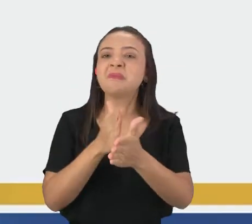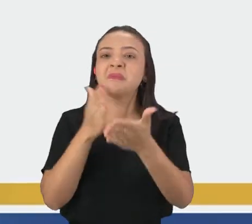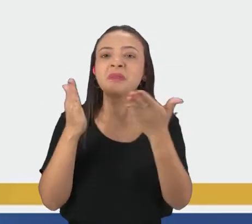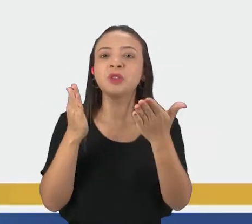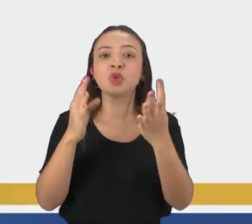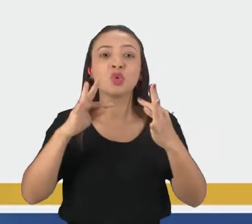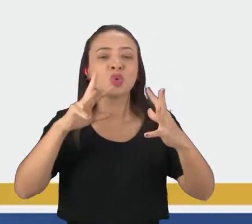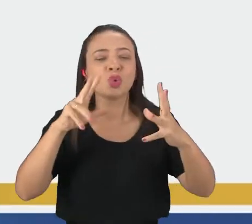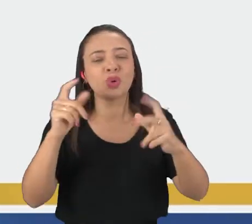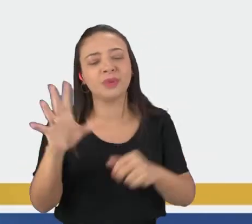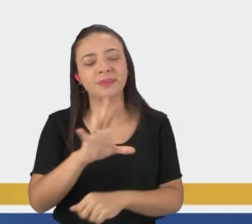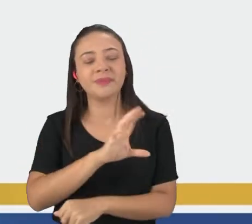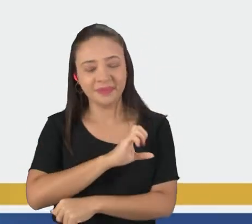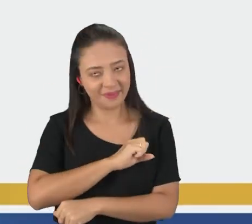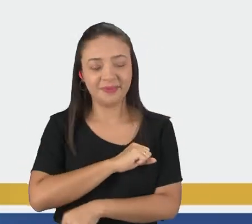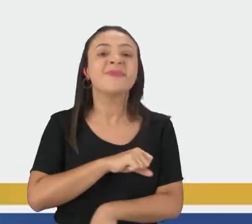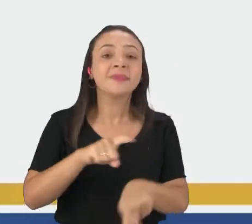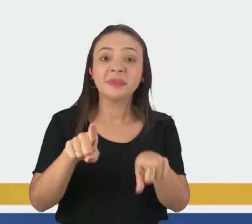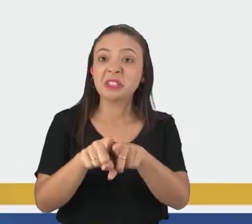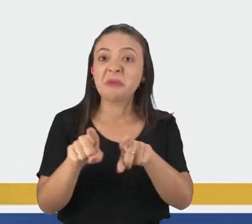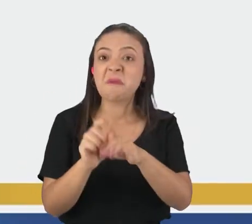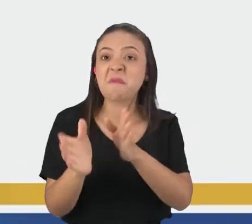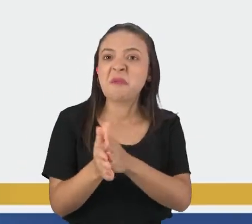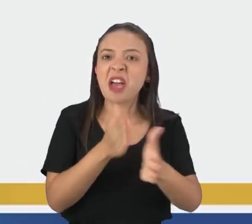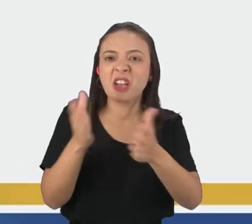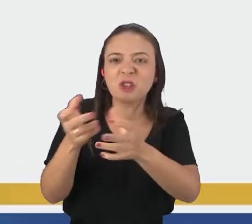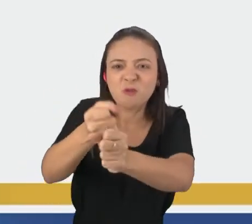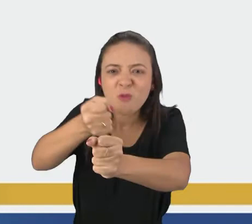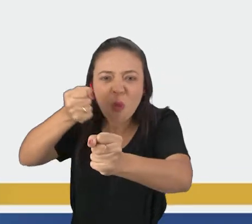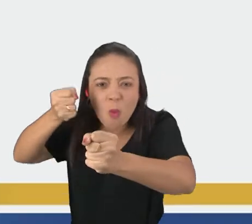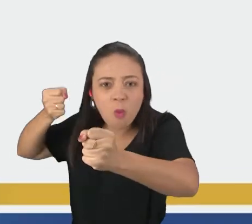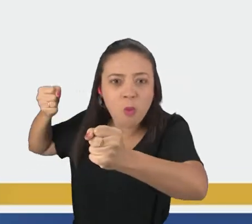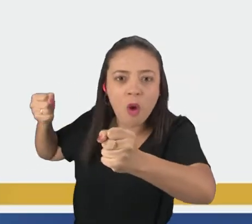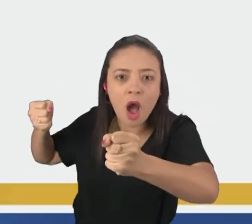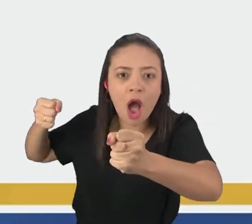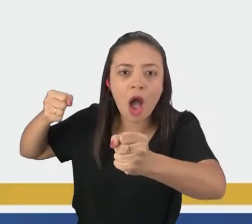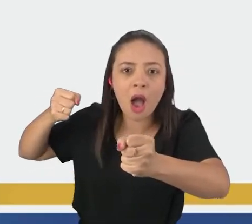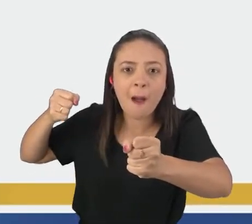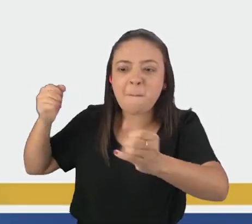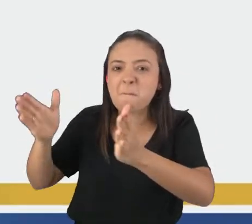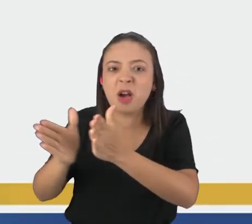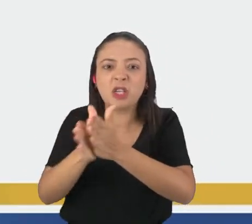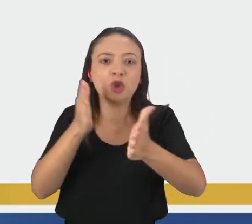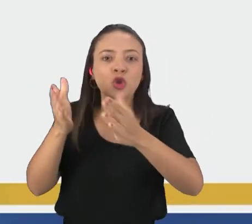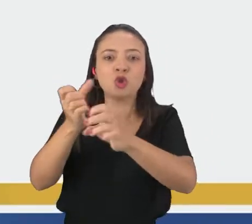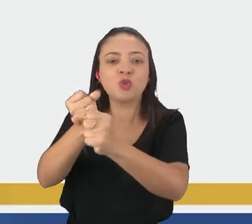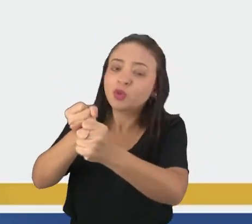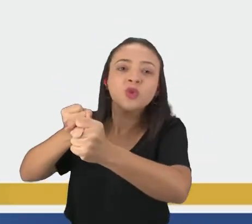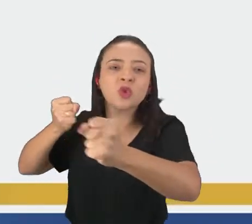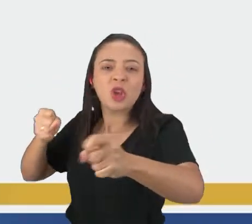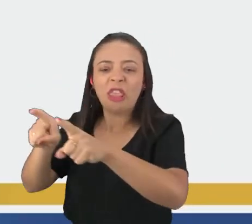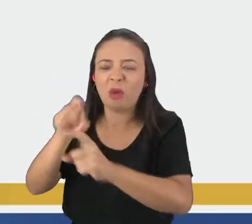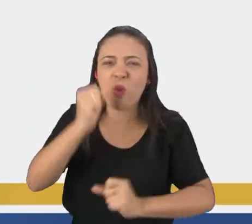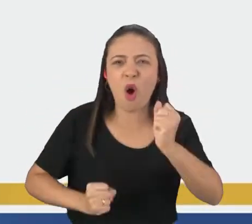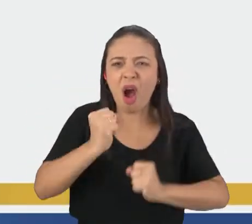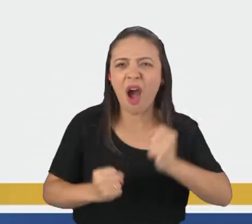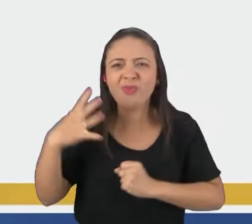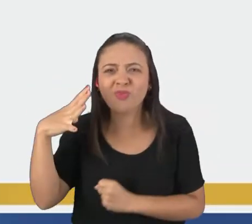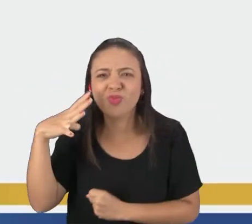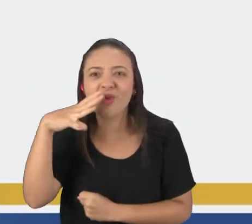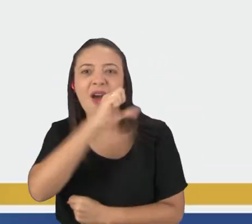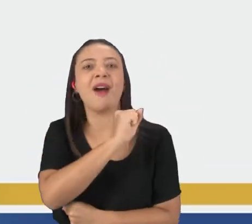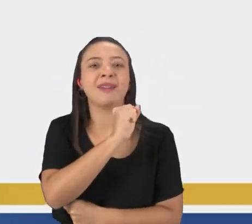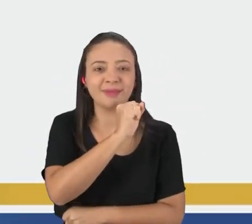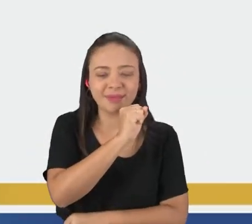sua tribo. Ela também era uma excelente guerreira, sendo mestra do arco e flecha e corria rápido como